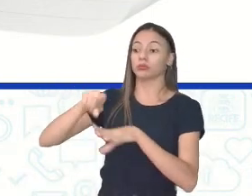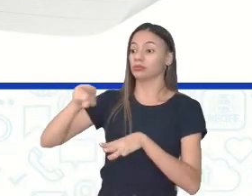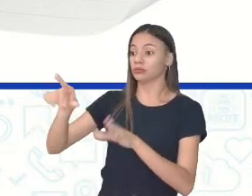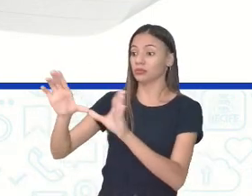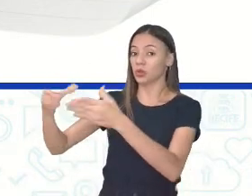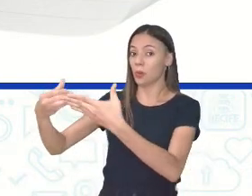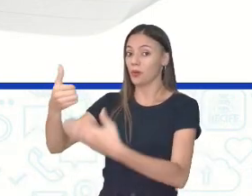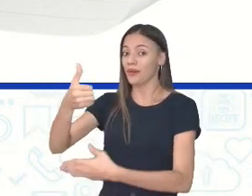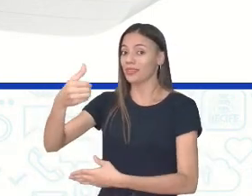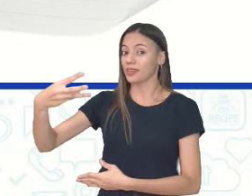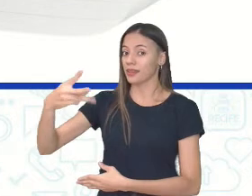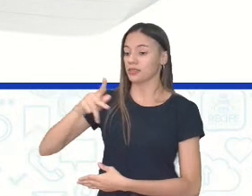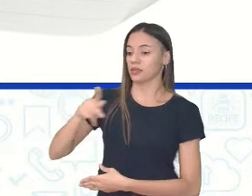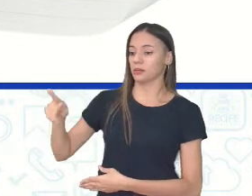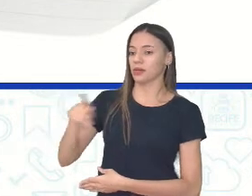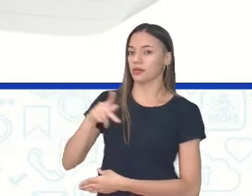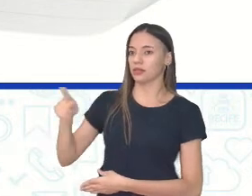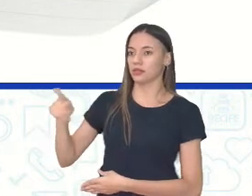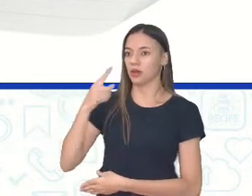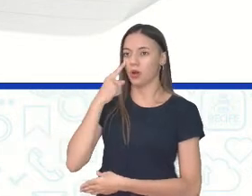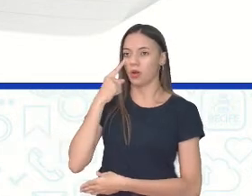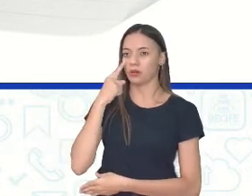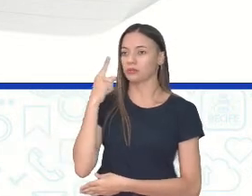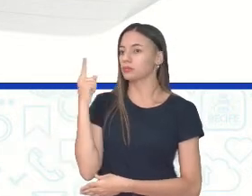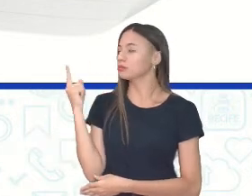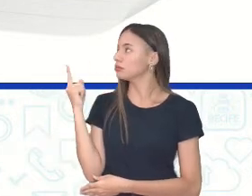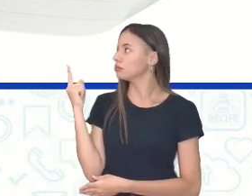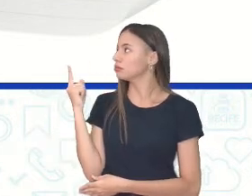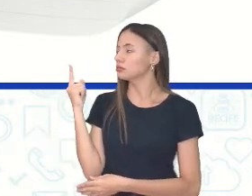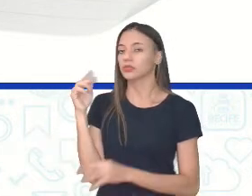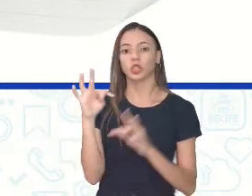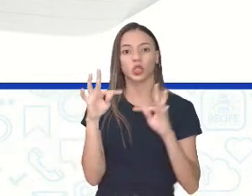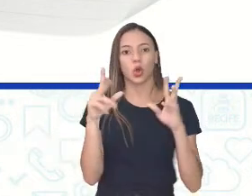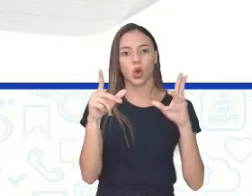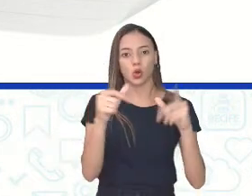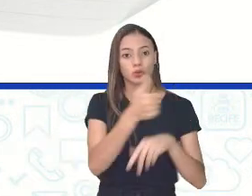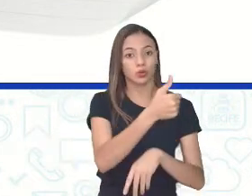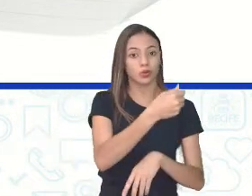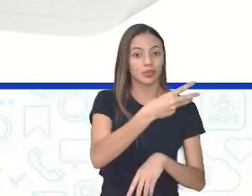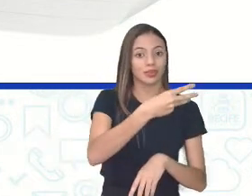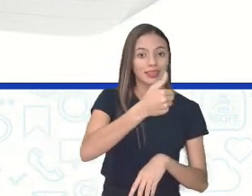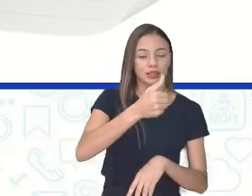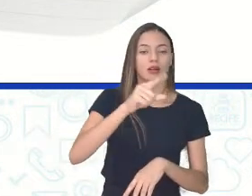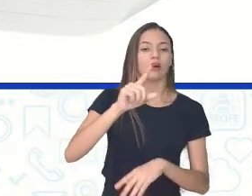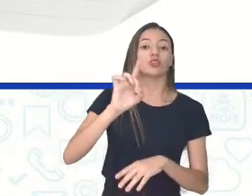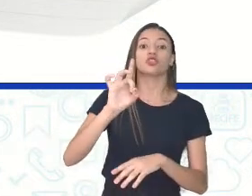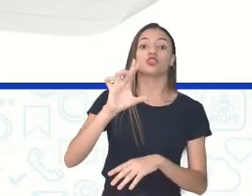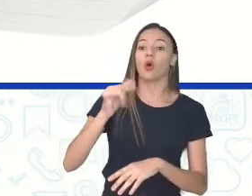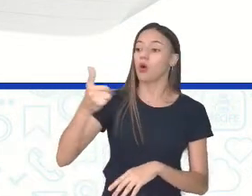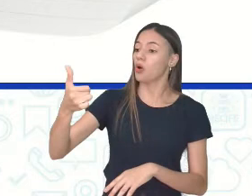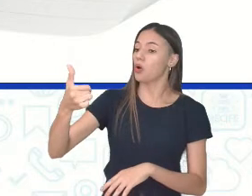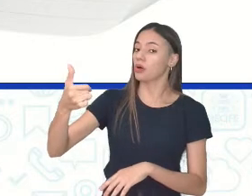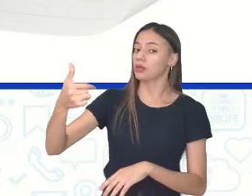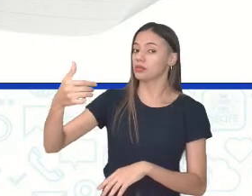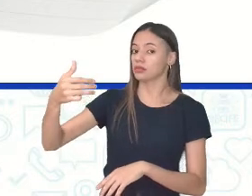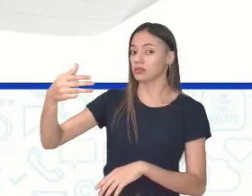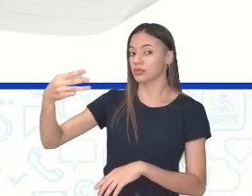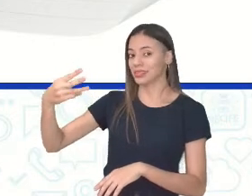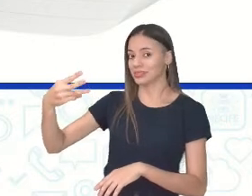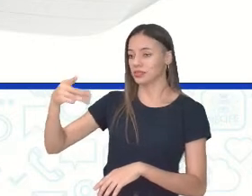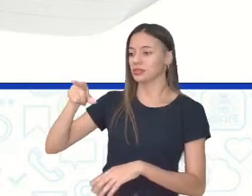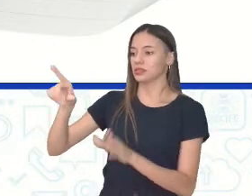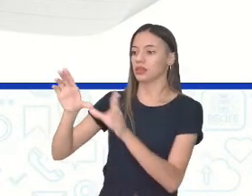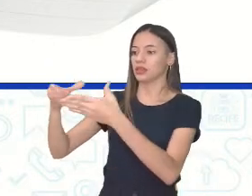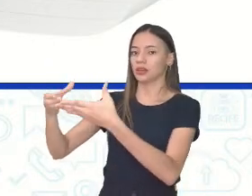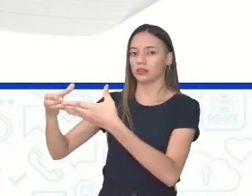né, aí de todos esses, né, que passaram aqui, apenas esses 13 que chegaram ao poder, eles